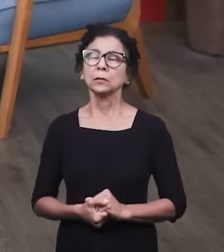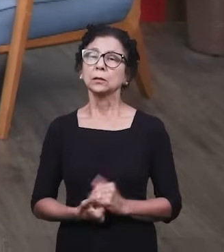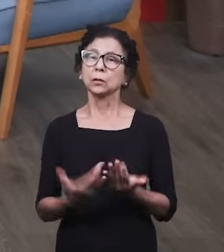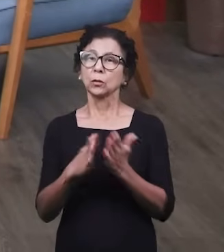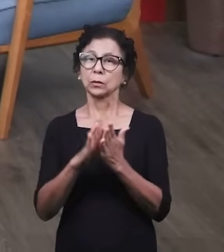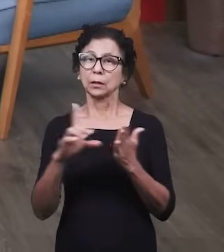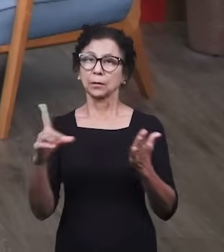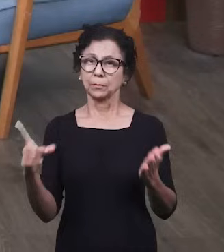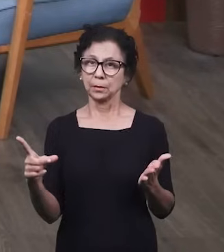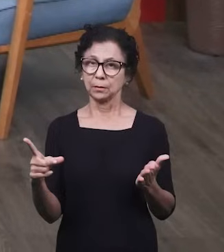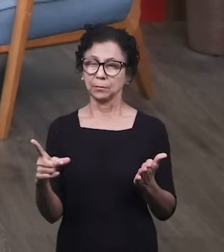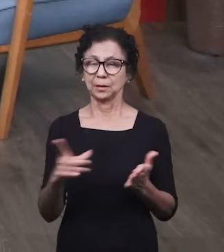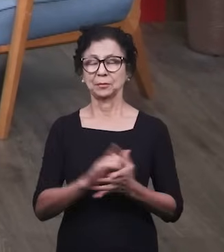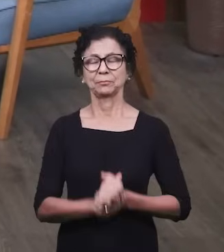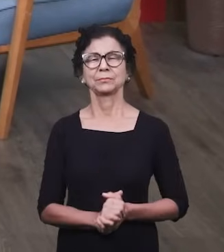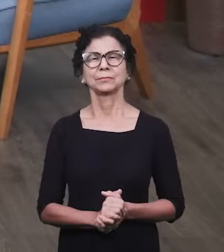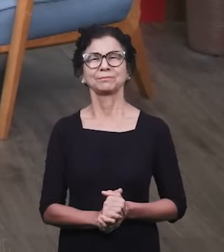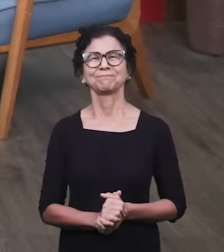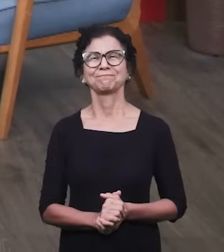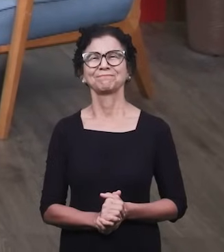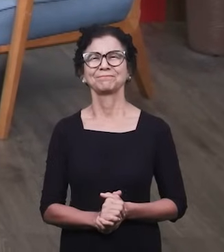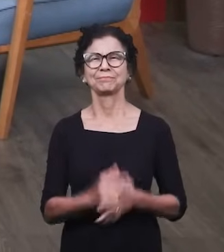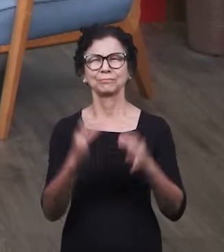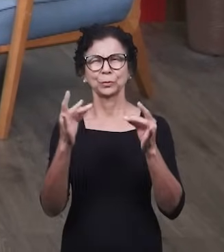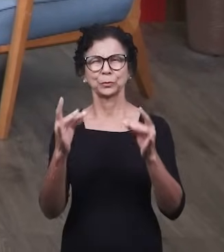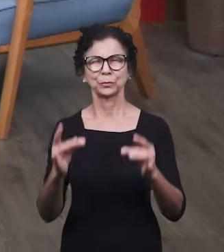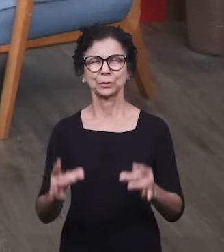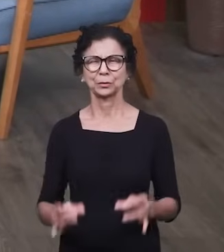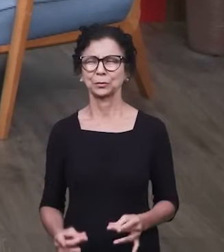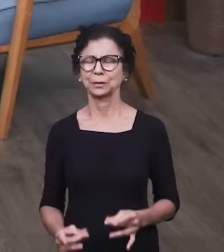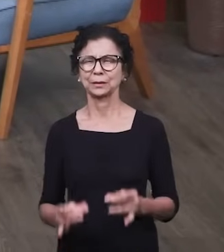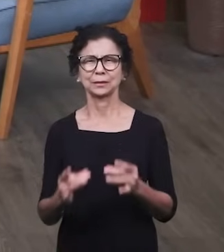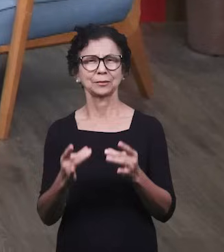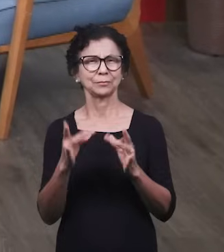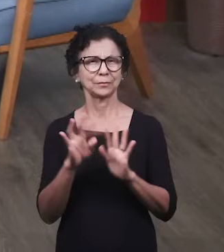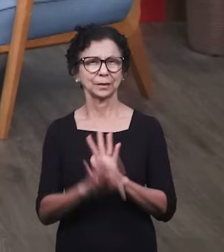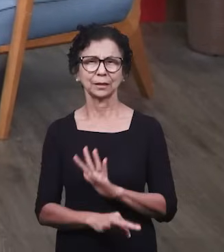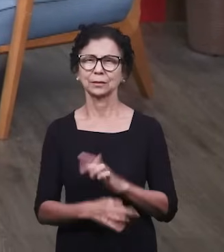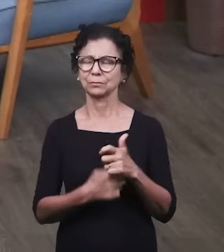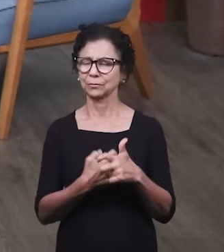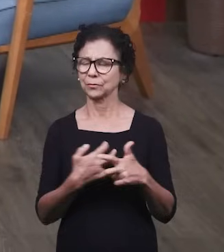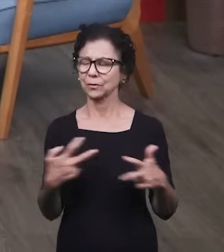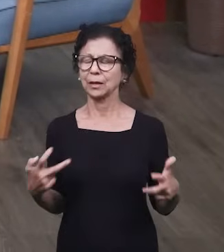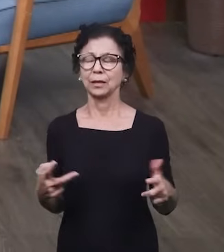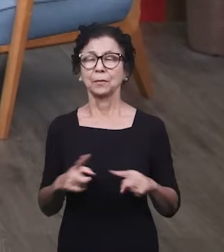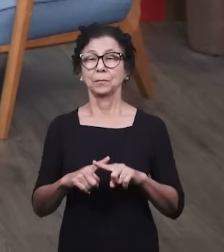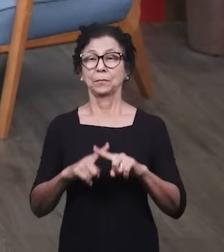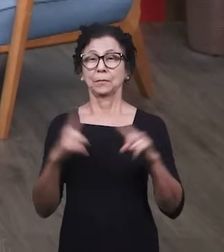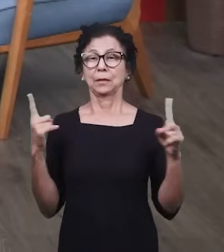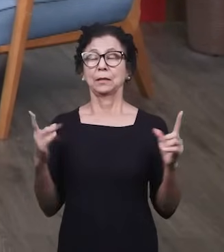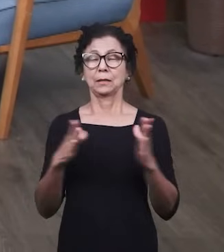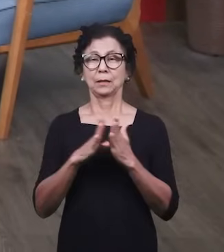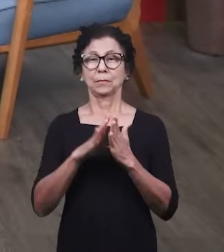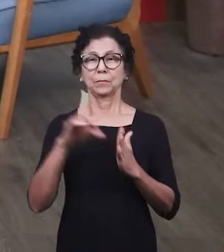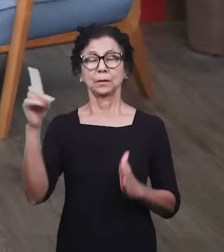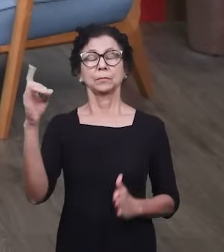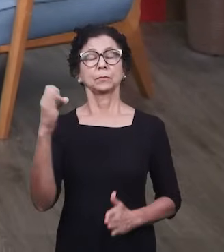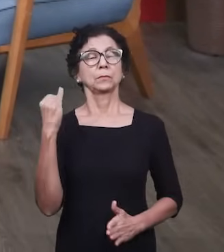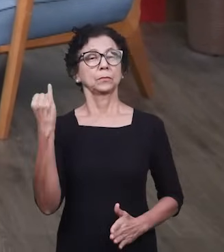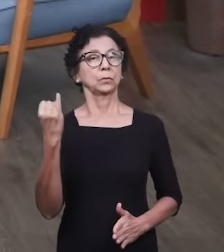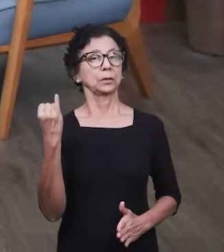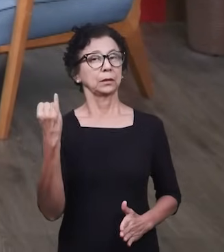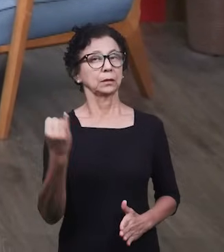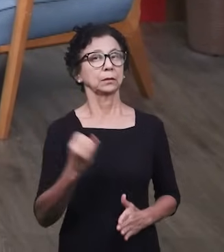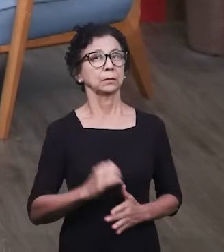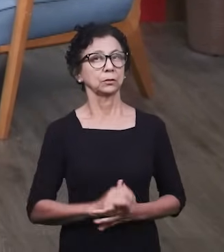sobre a palavra de Deus, nós nunca vamos terminar. Mas a palavra, isso que é importante nós compreendermos